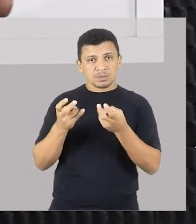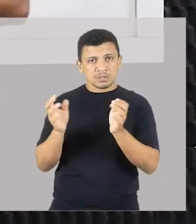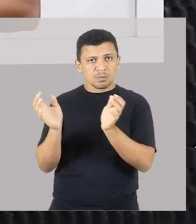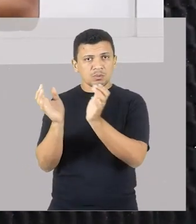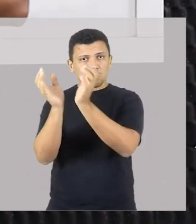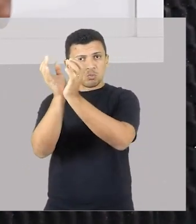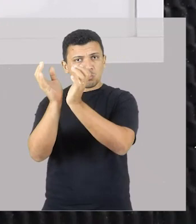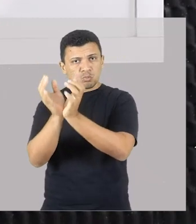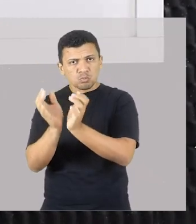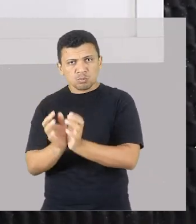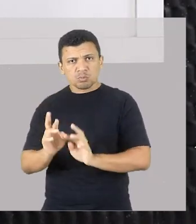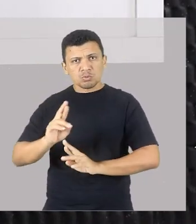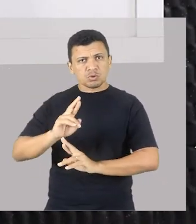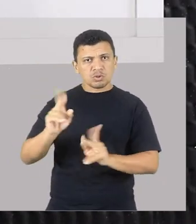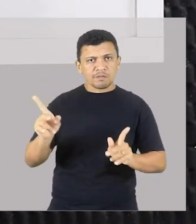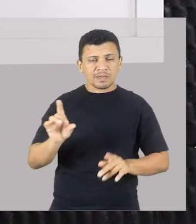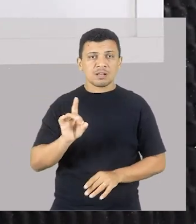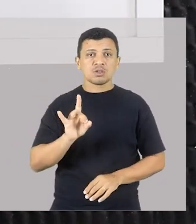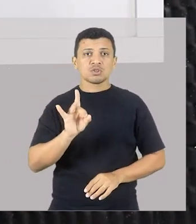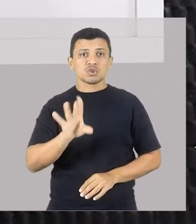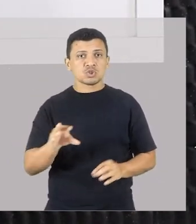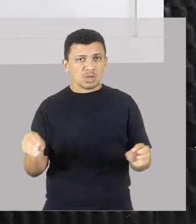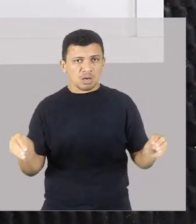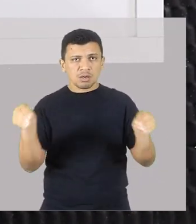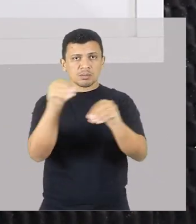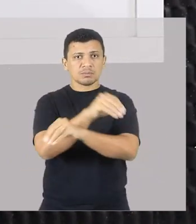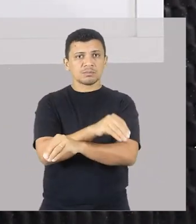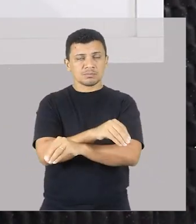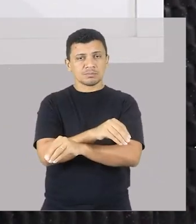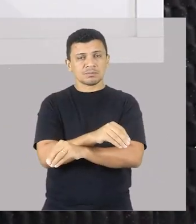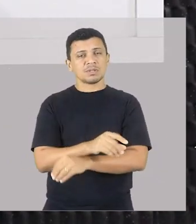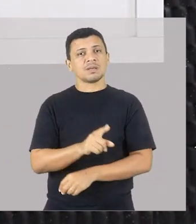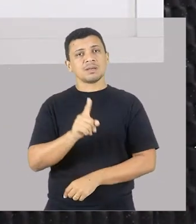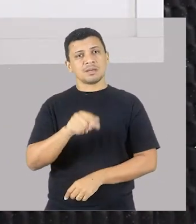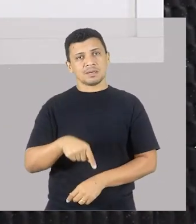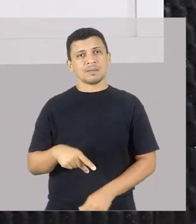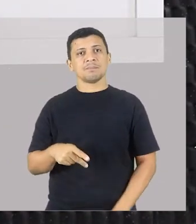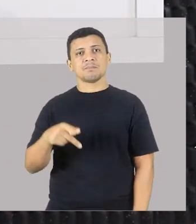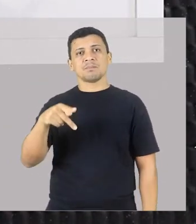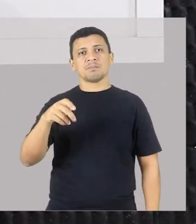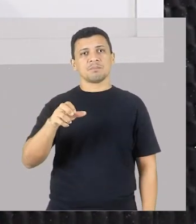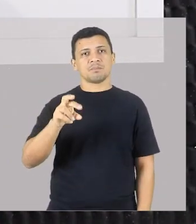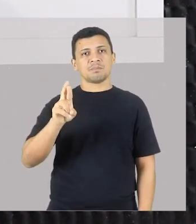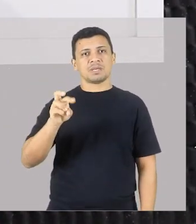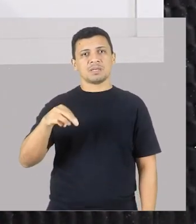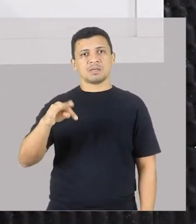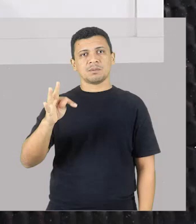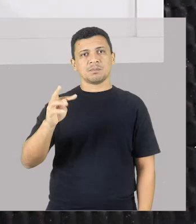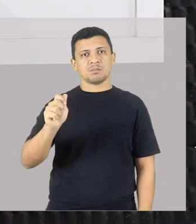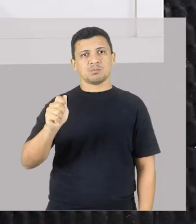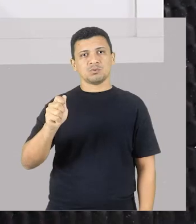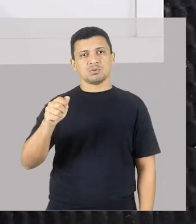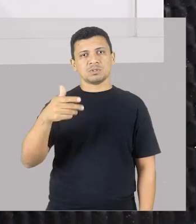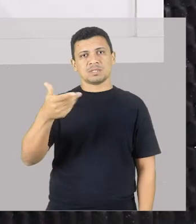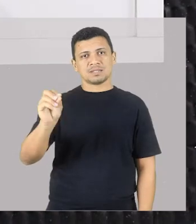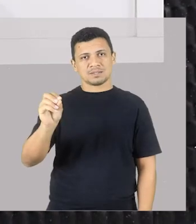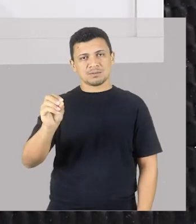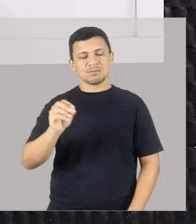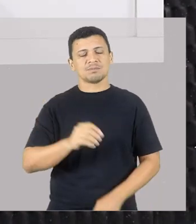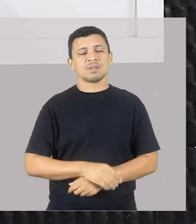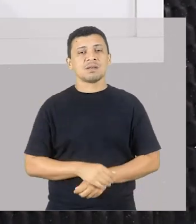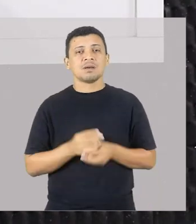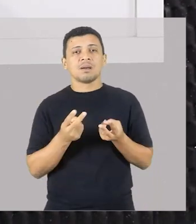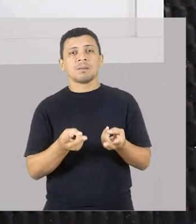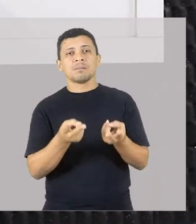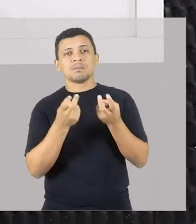outro apenas pela permuta, pelas trocas, aí você está diante da permutação. Aí você tem que perceber no seu problema